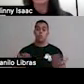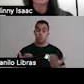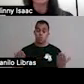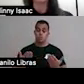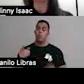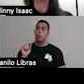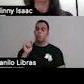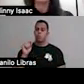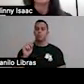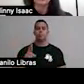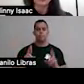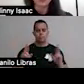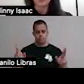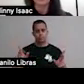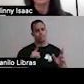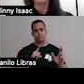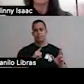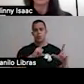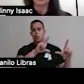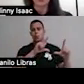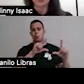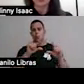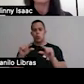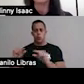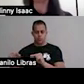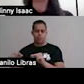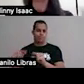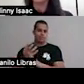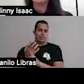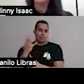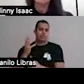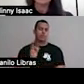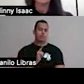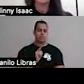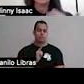que há uma redução bastante significativa, bastante expressiva